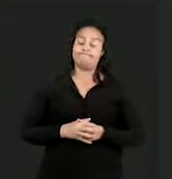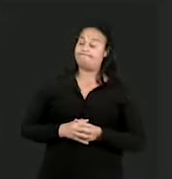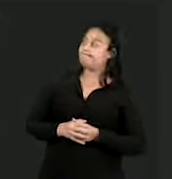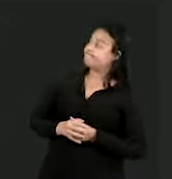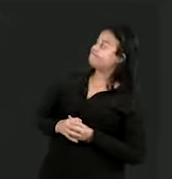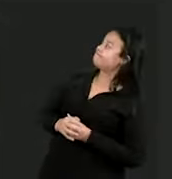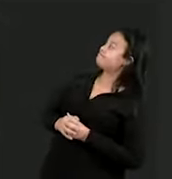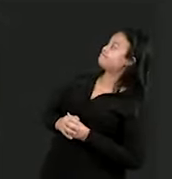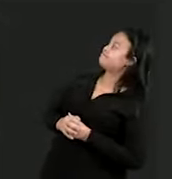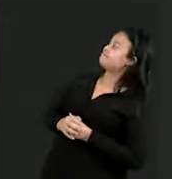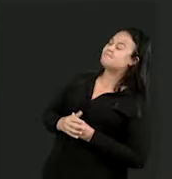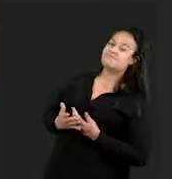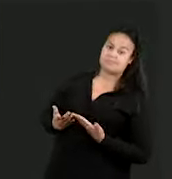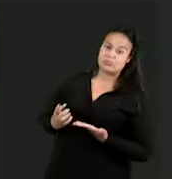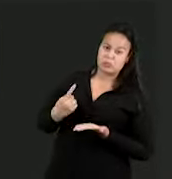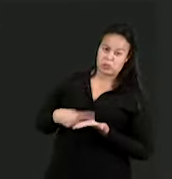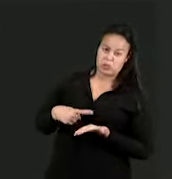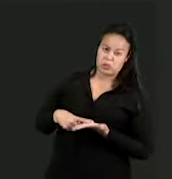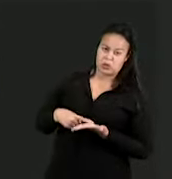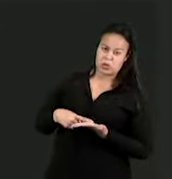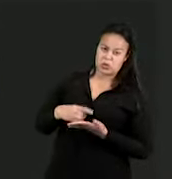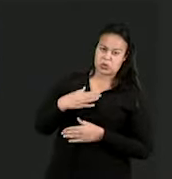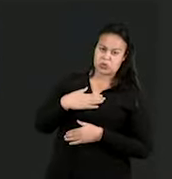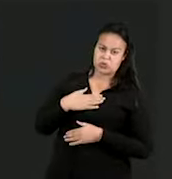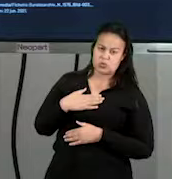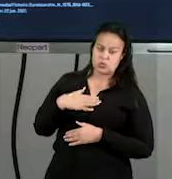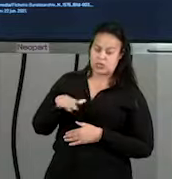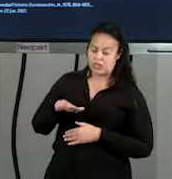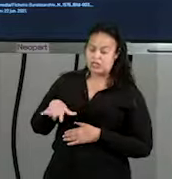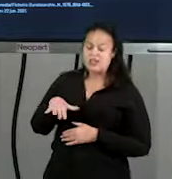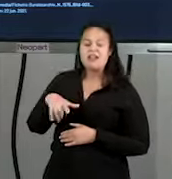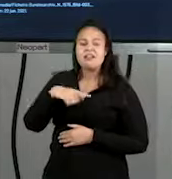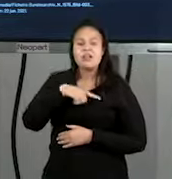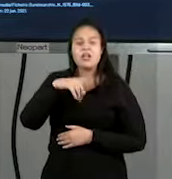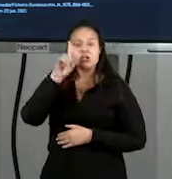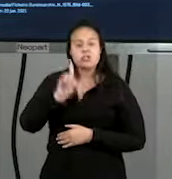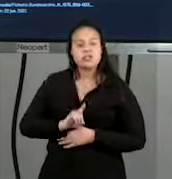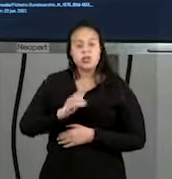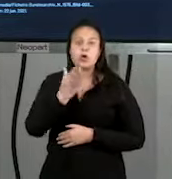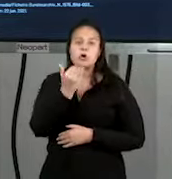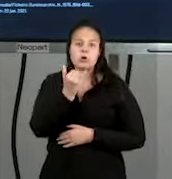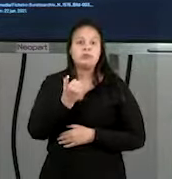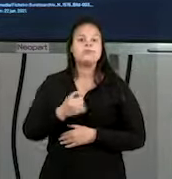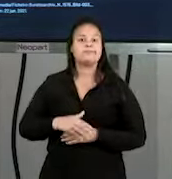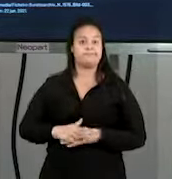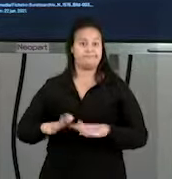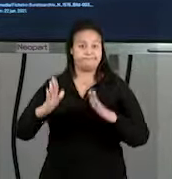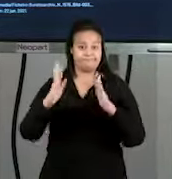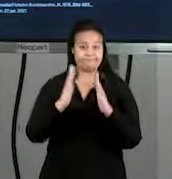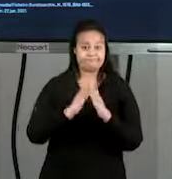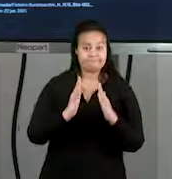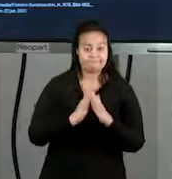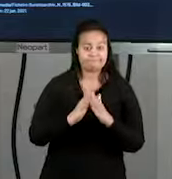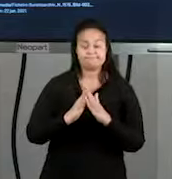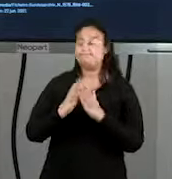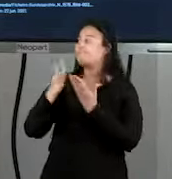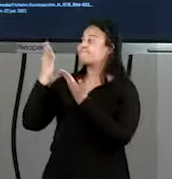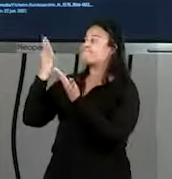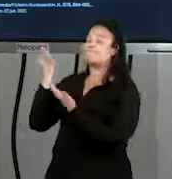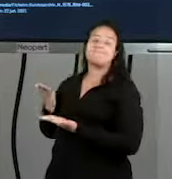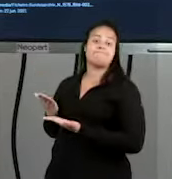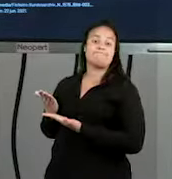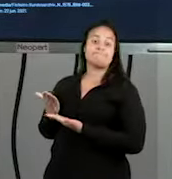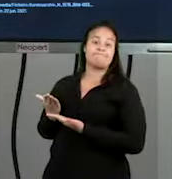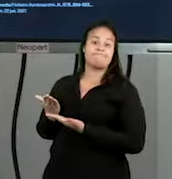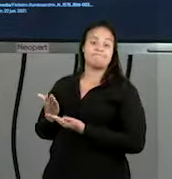vocês concordam comigo que toda criança tem que ter o direito a ter comida, a ter casa. E essas aqui estavam